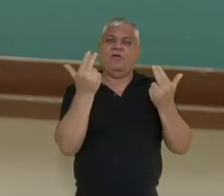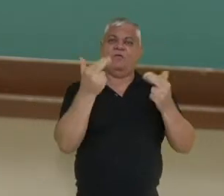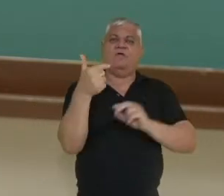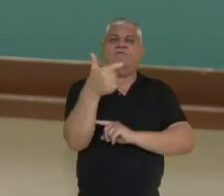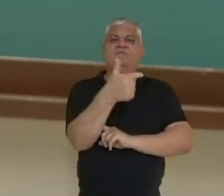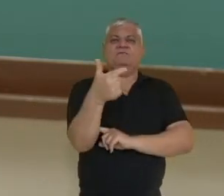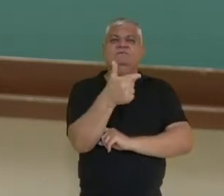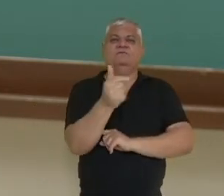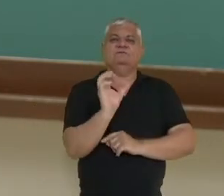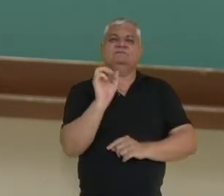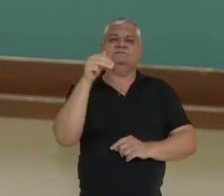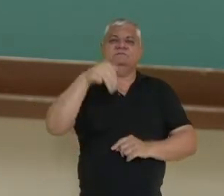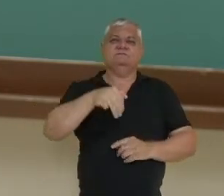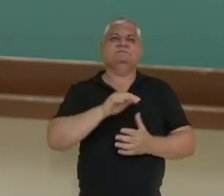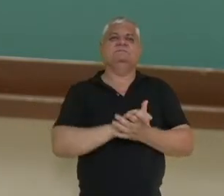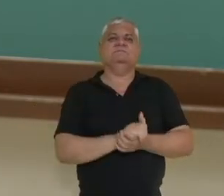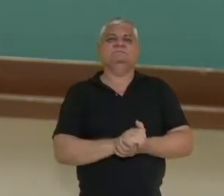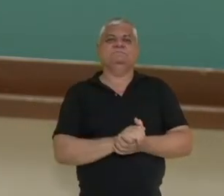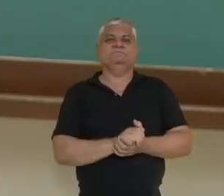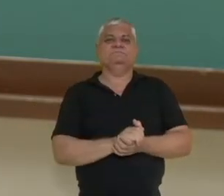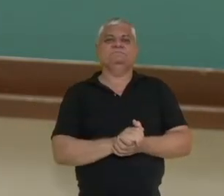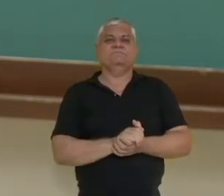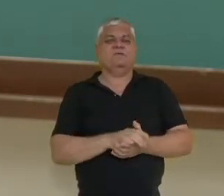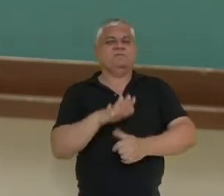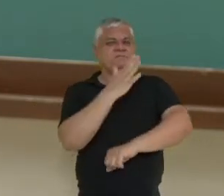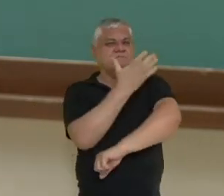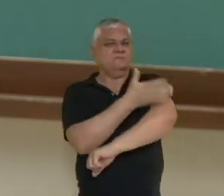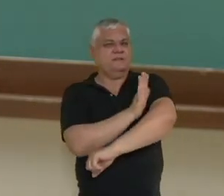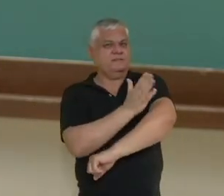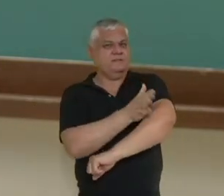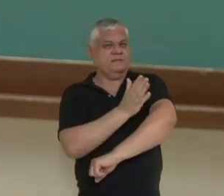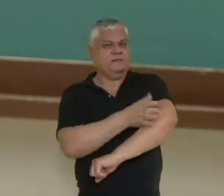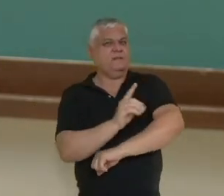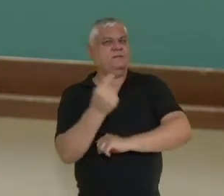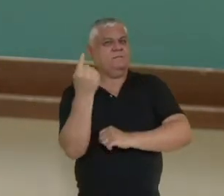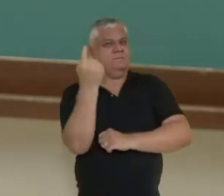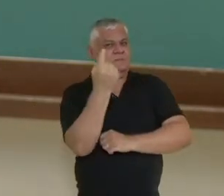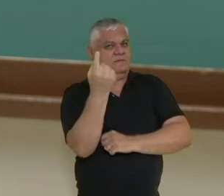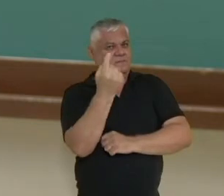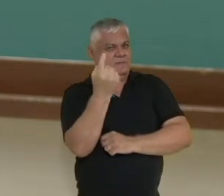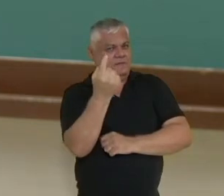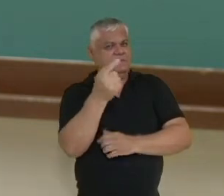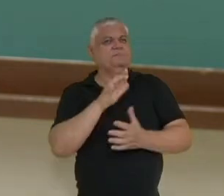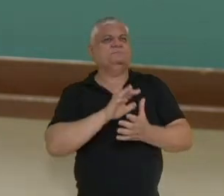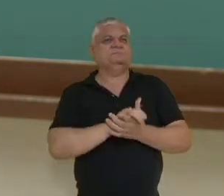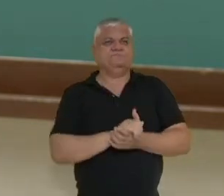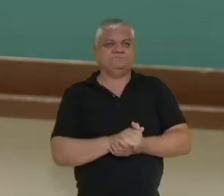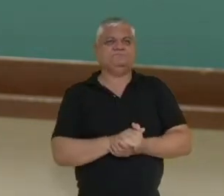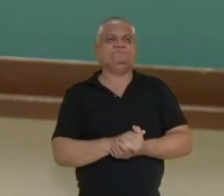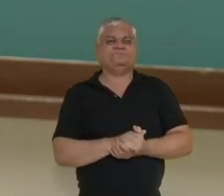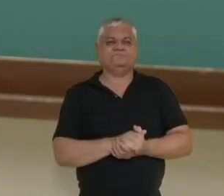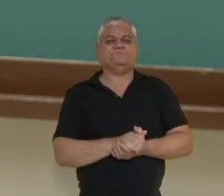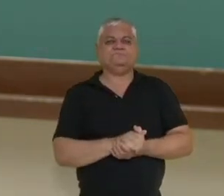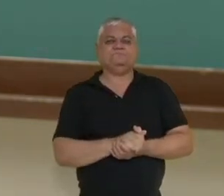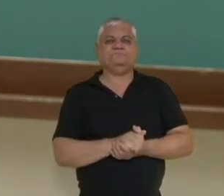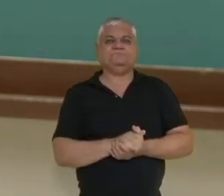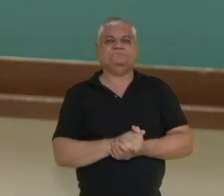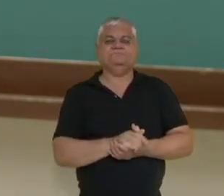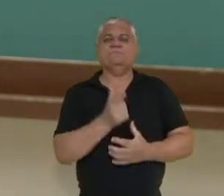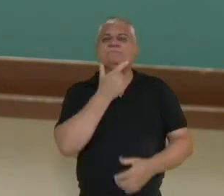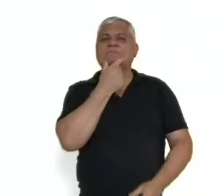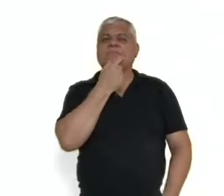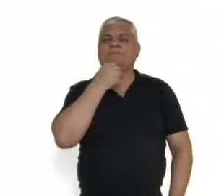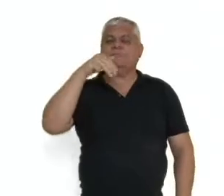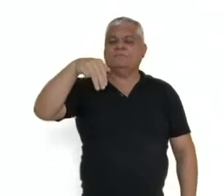22 centímetros, ok? Vamos então agora para o nosso Praticando 1.